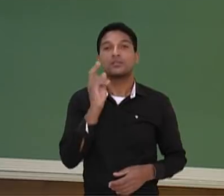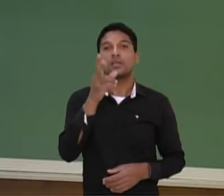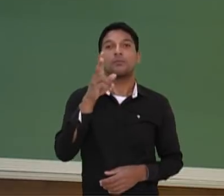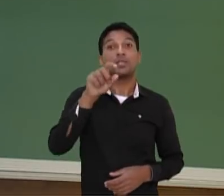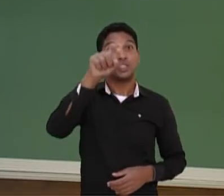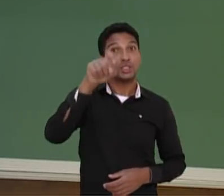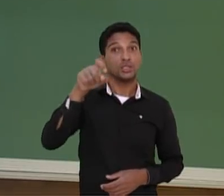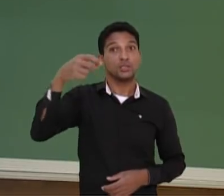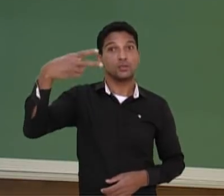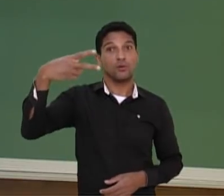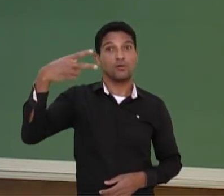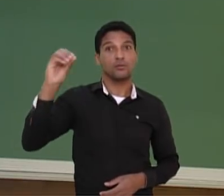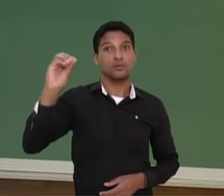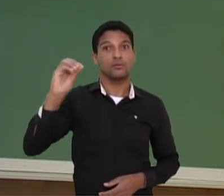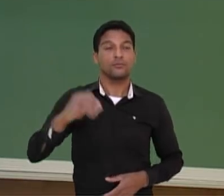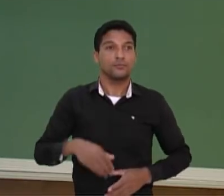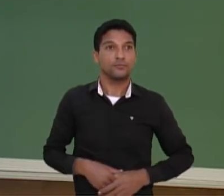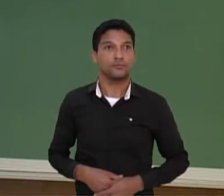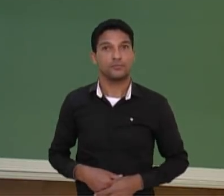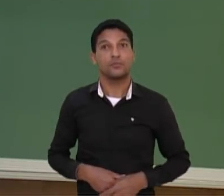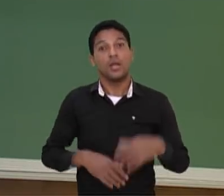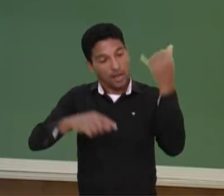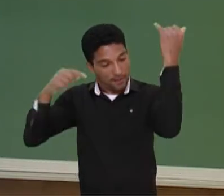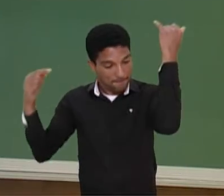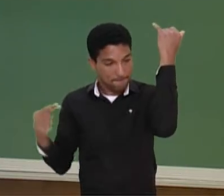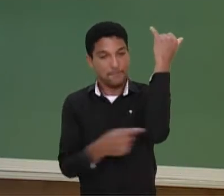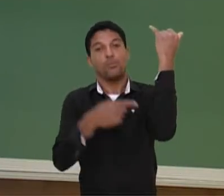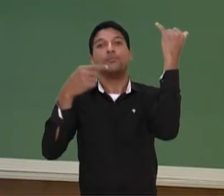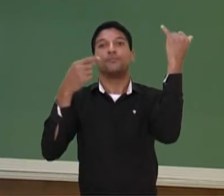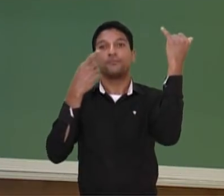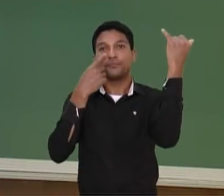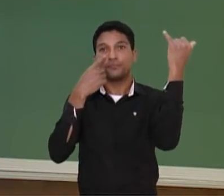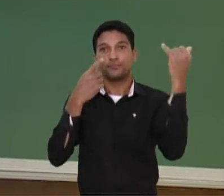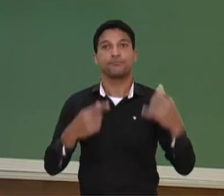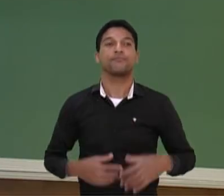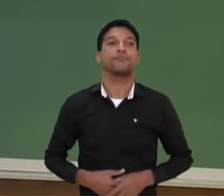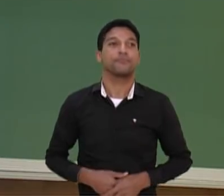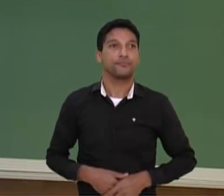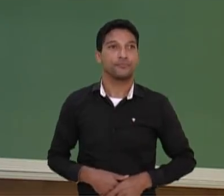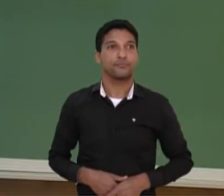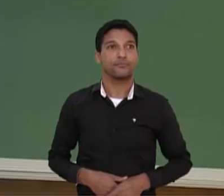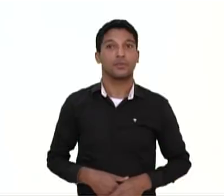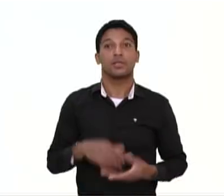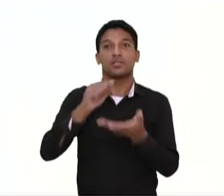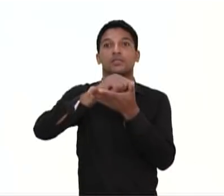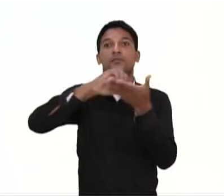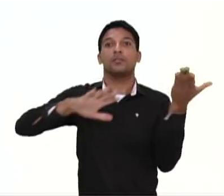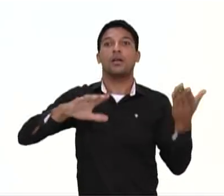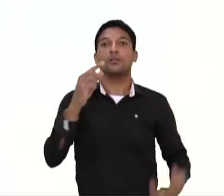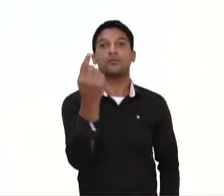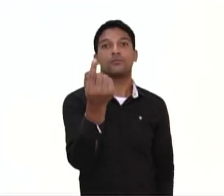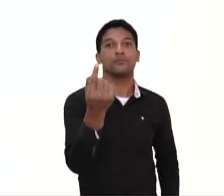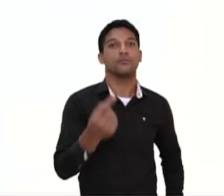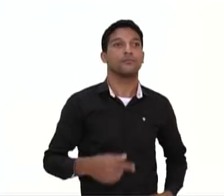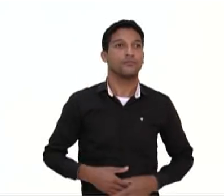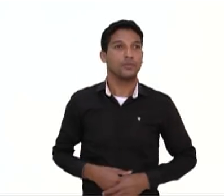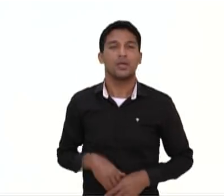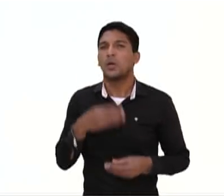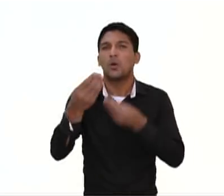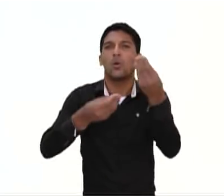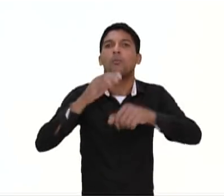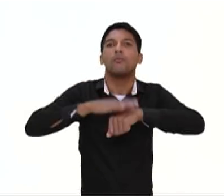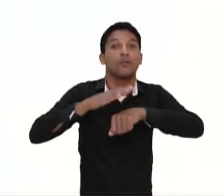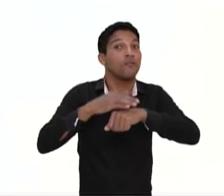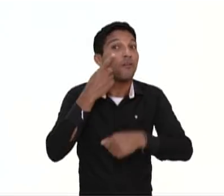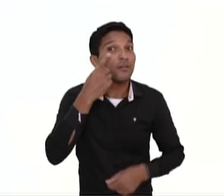zero e obtenho aquele ponto da parábola, certo? Exercício número 1. Agora eu quero ver como é que você vai fazer